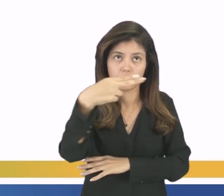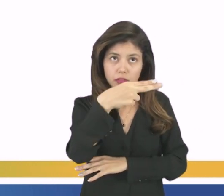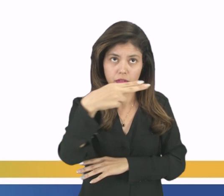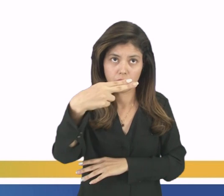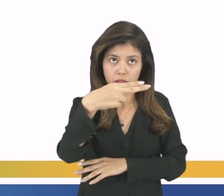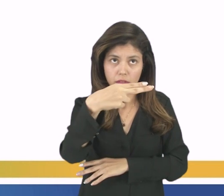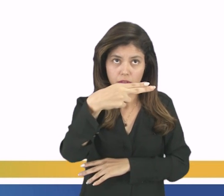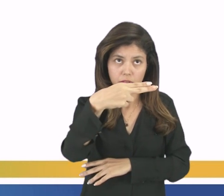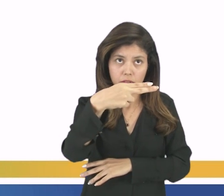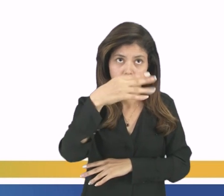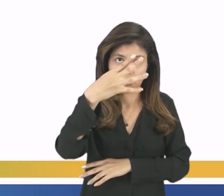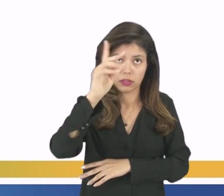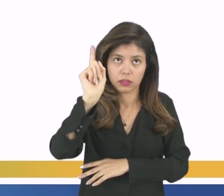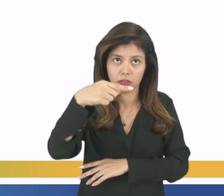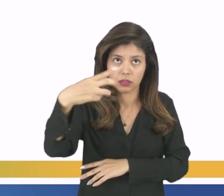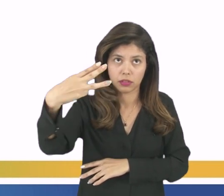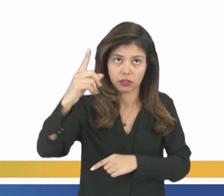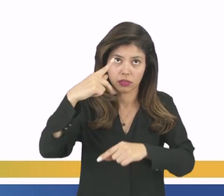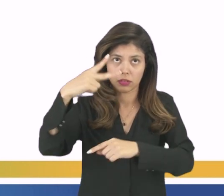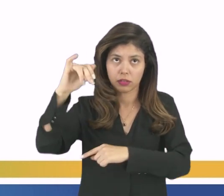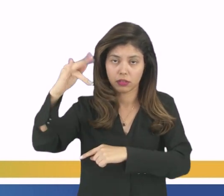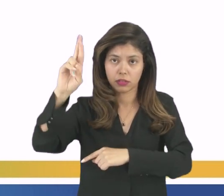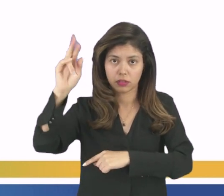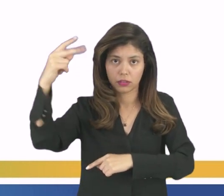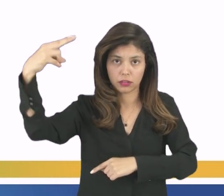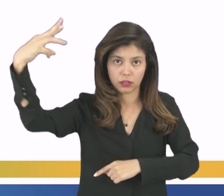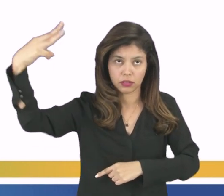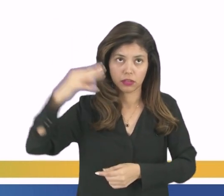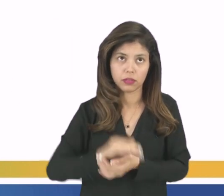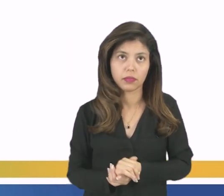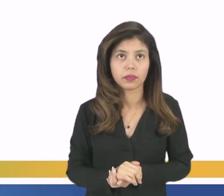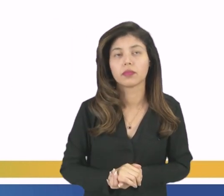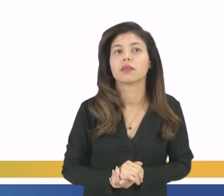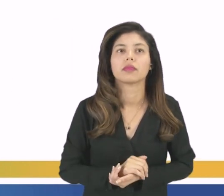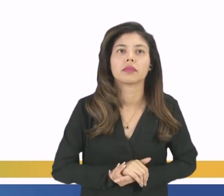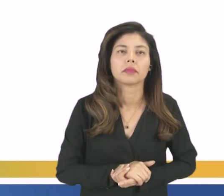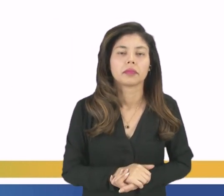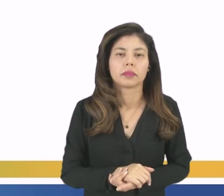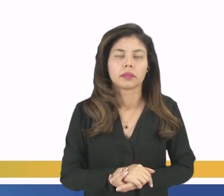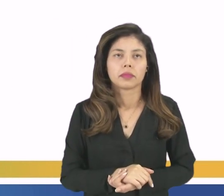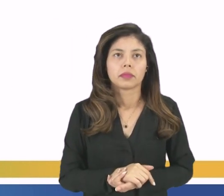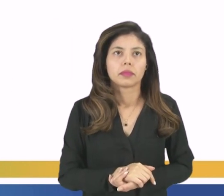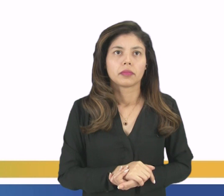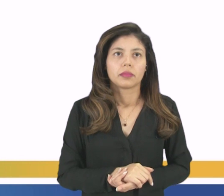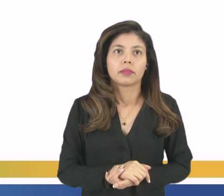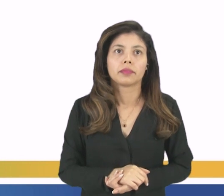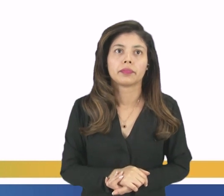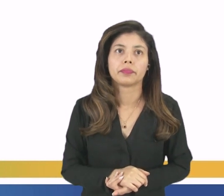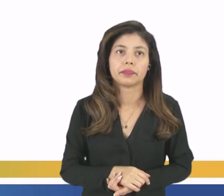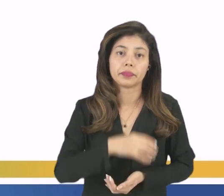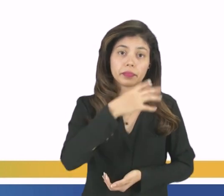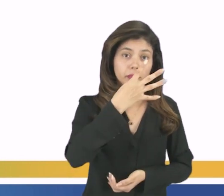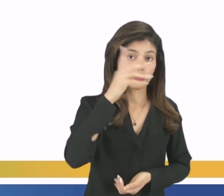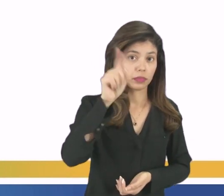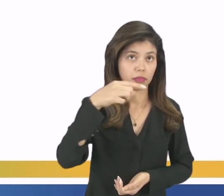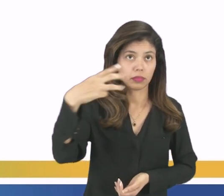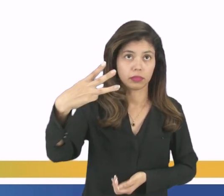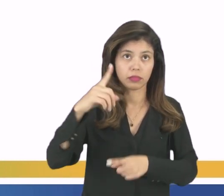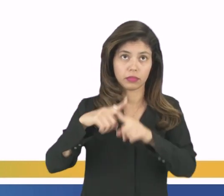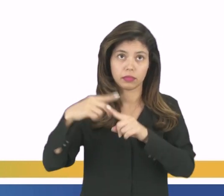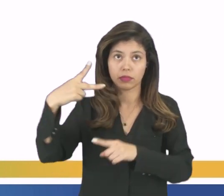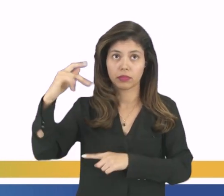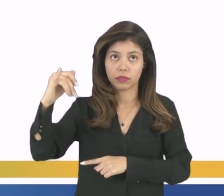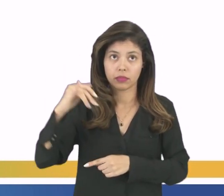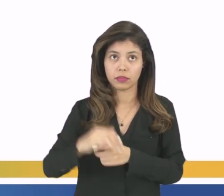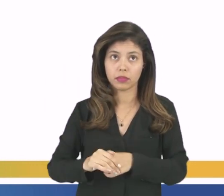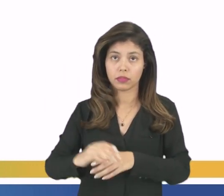lembrar do volume? 4/3 de πr ao cubo. Volume, 4/3 de πr ao cubo. Aí aqui fica 4/3